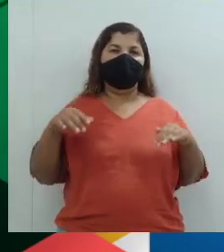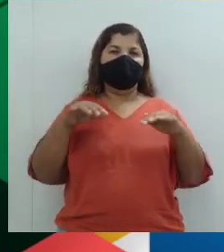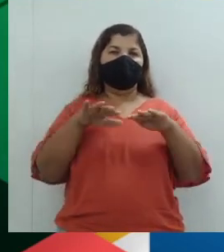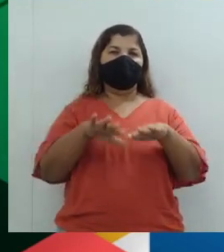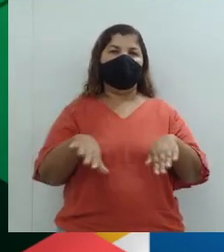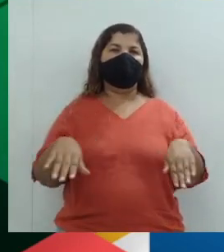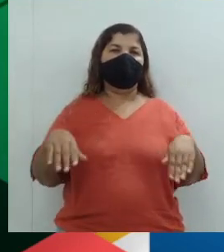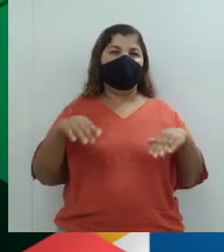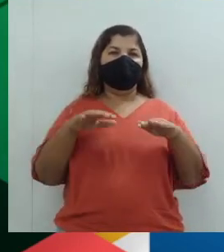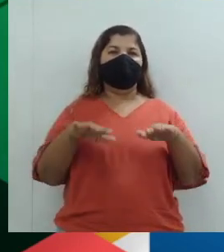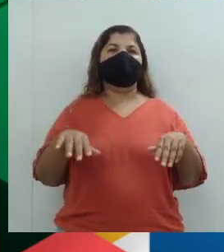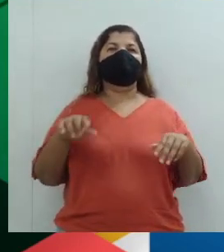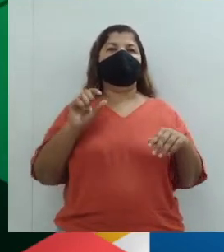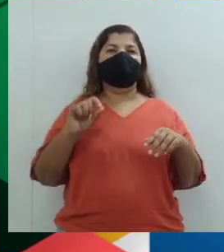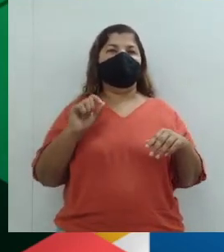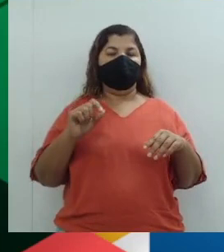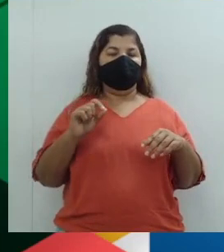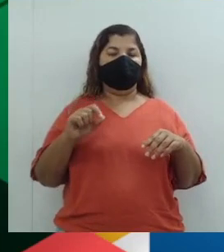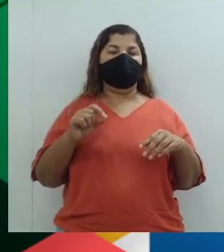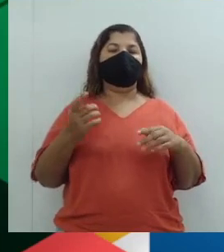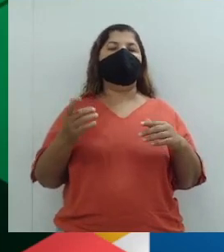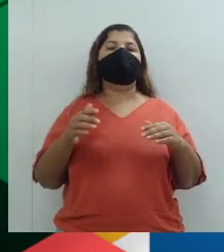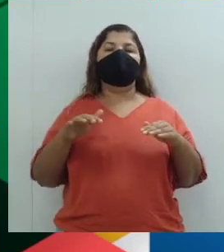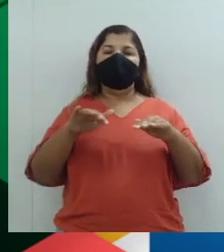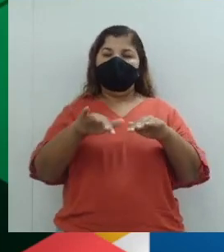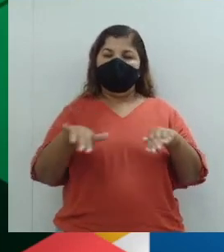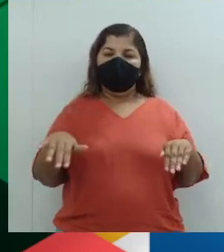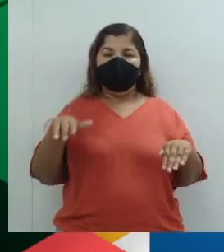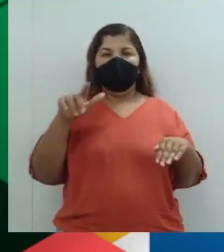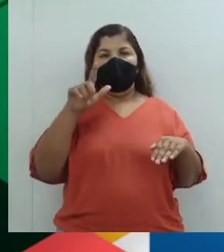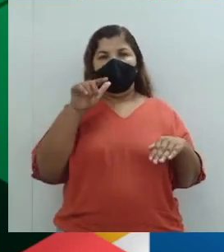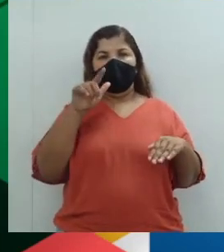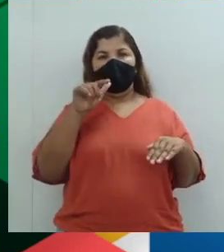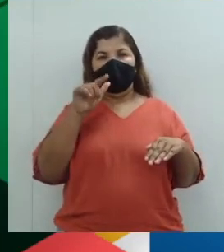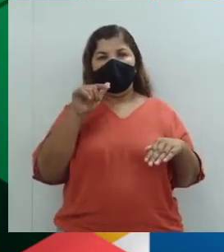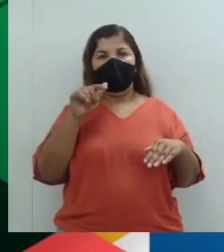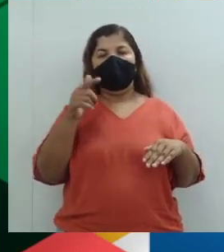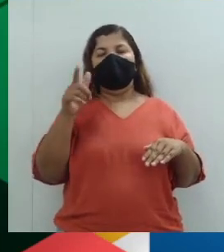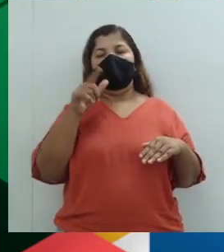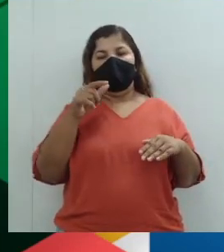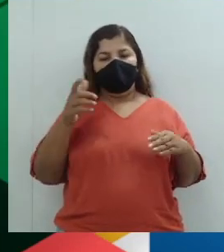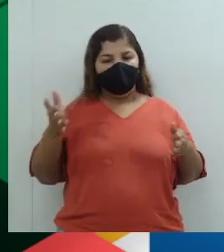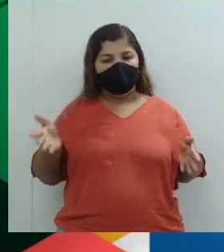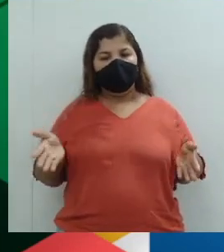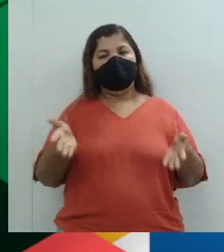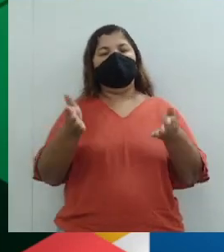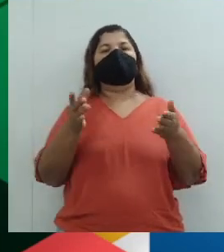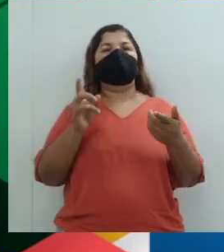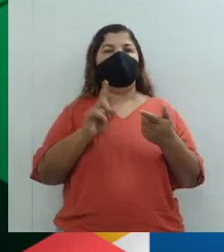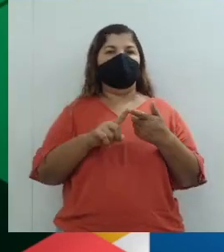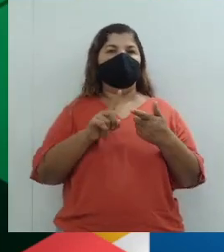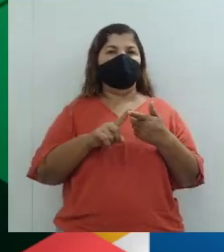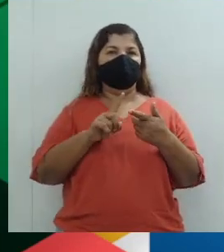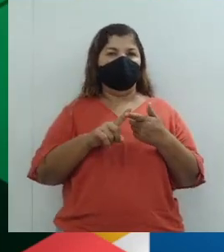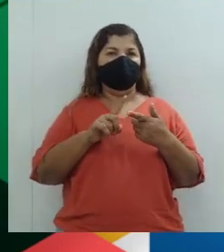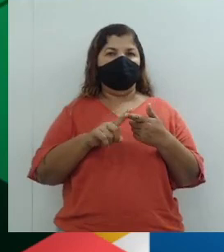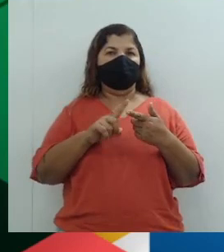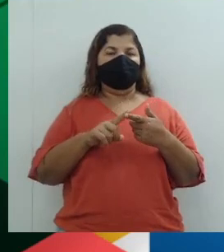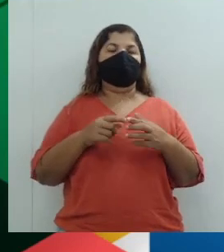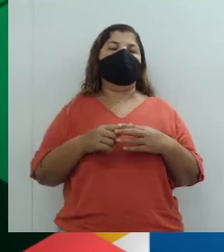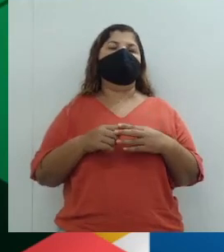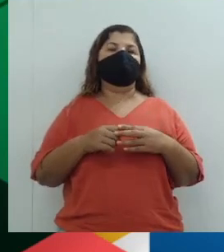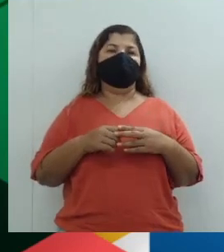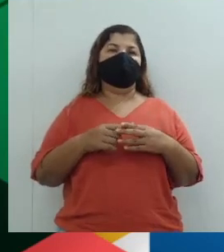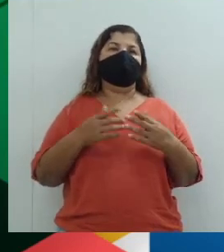nadar, o que é que acontece? Você está empurrando a água para trás, em contrapartida a água lhe empurra para frente, né? É claro